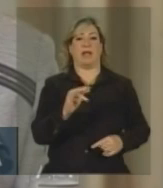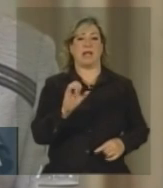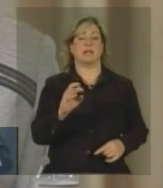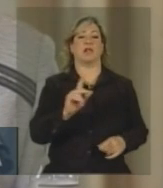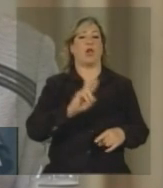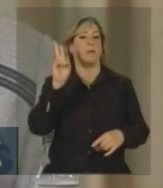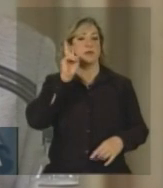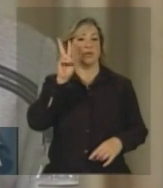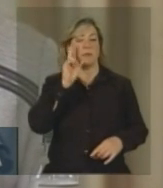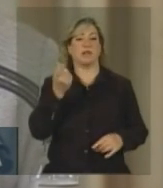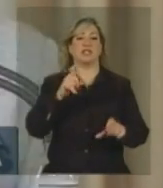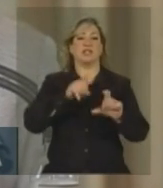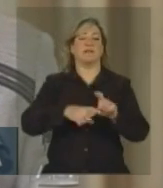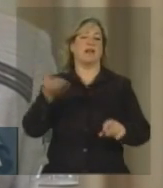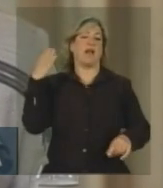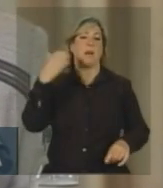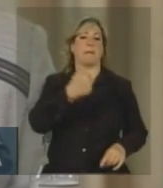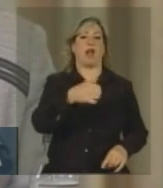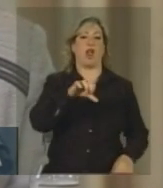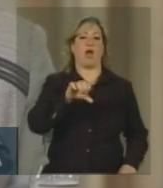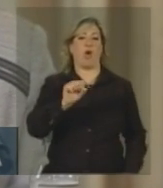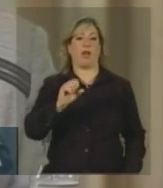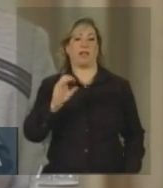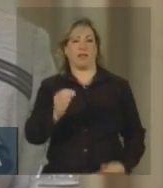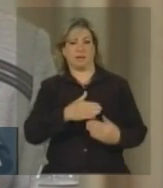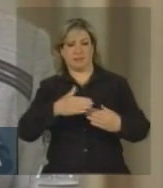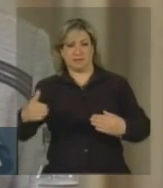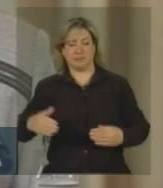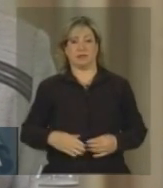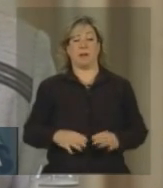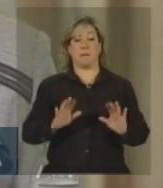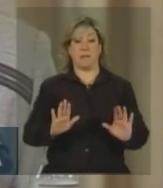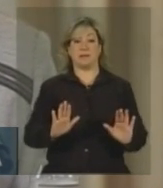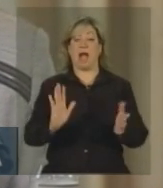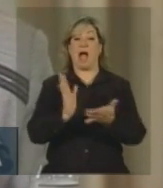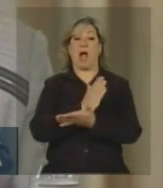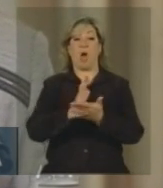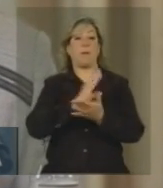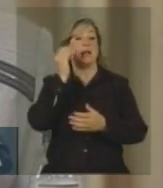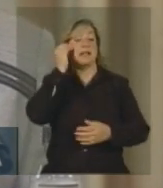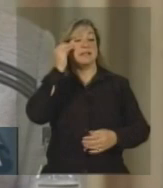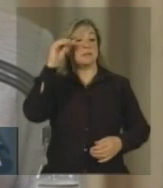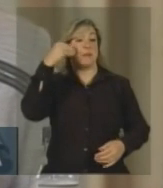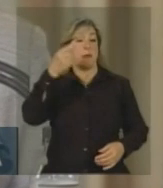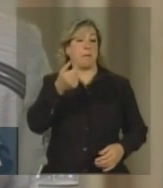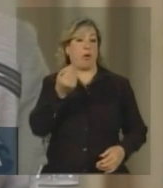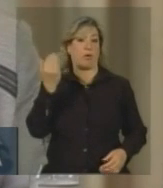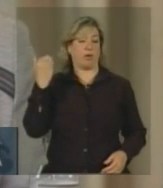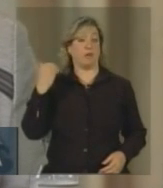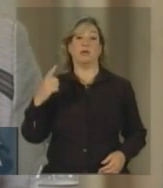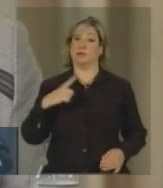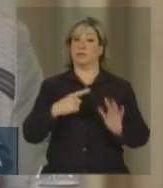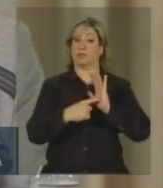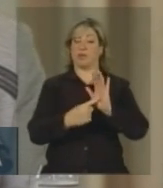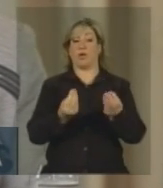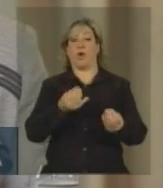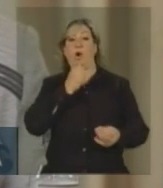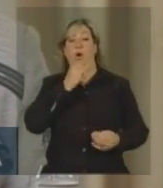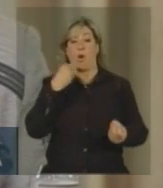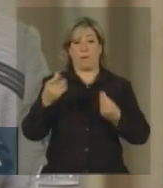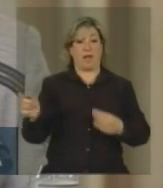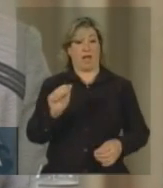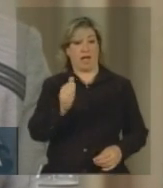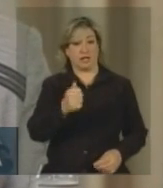da dívida dos anos 80. Agora, algumas experiências recentes são muito ilustrativas. O caso da